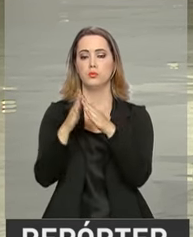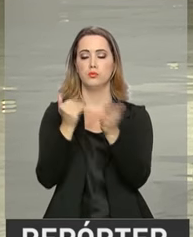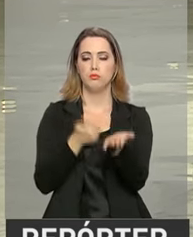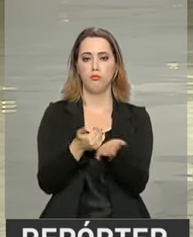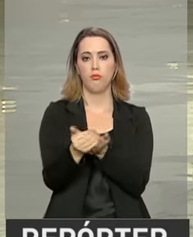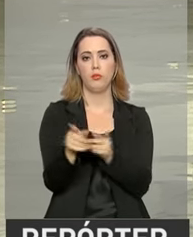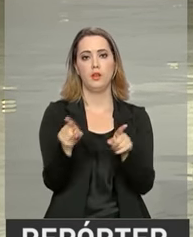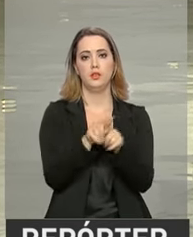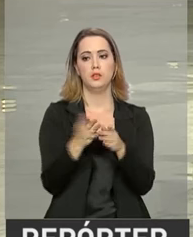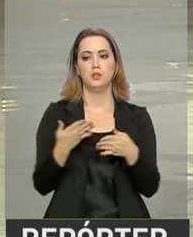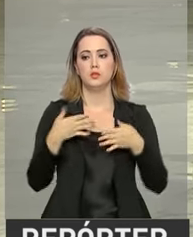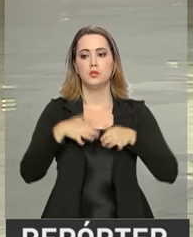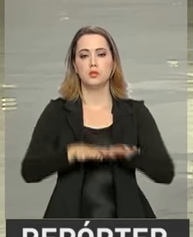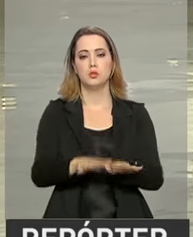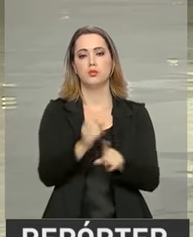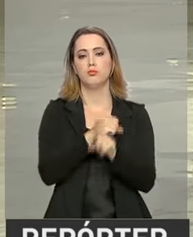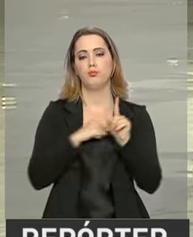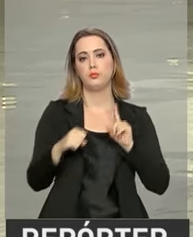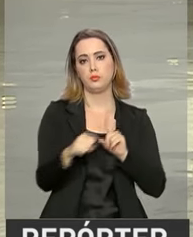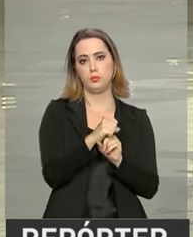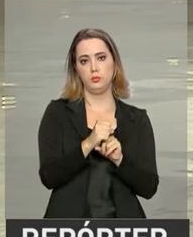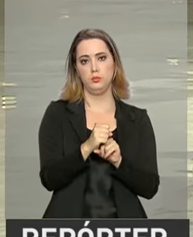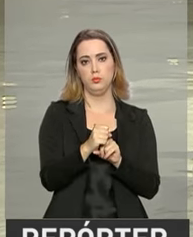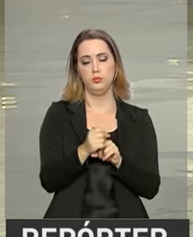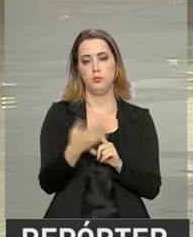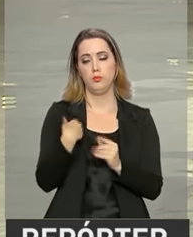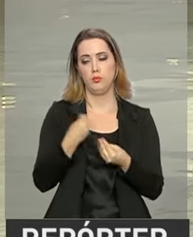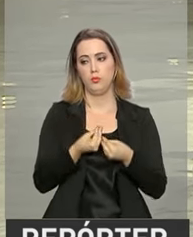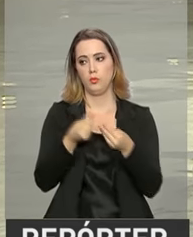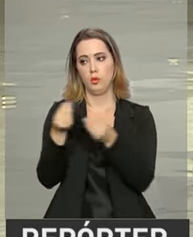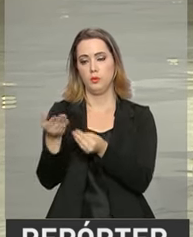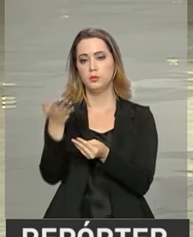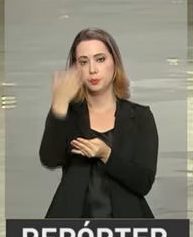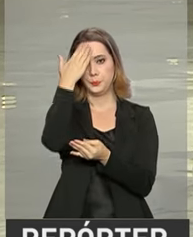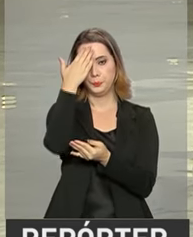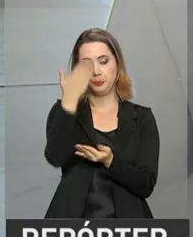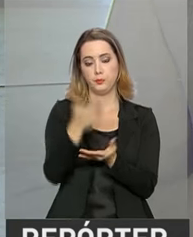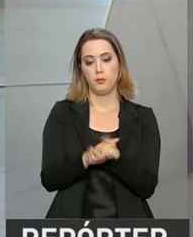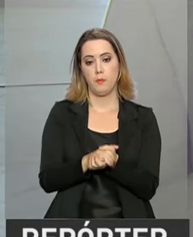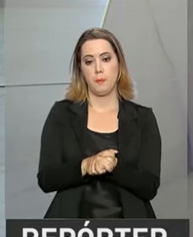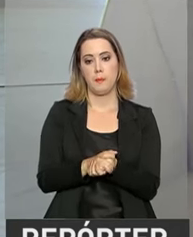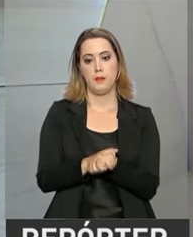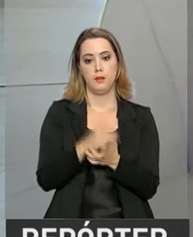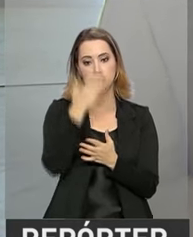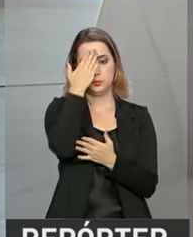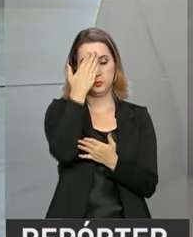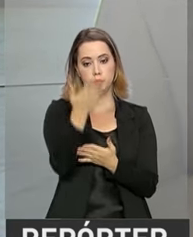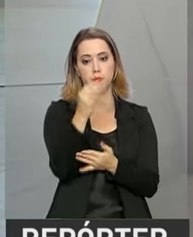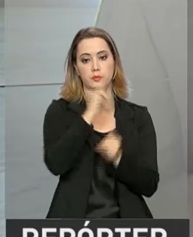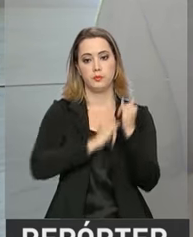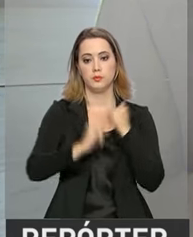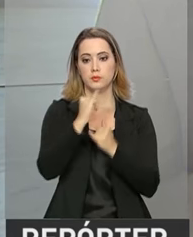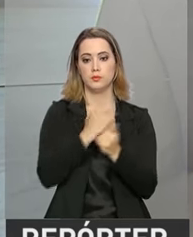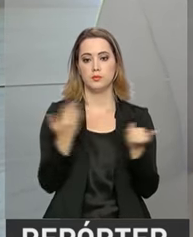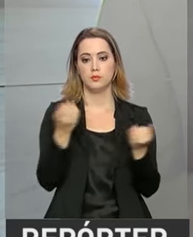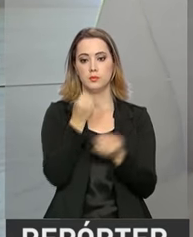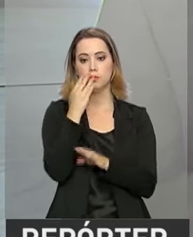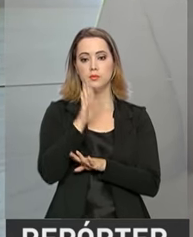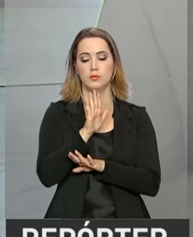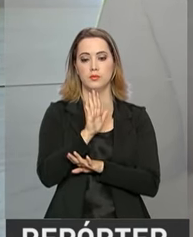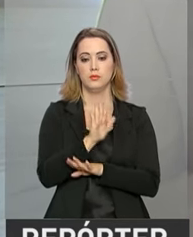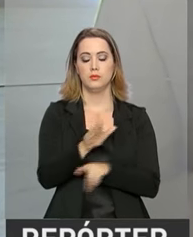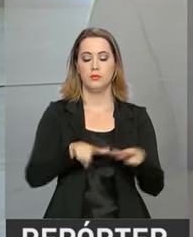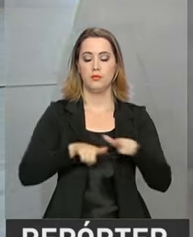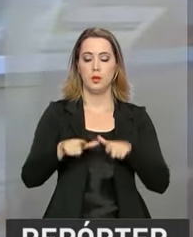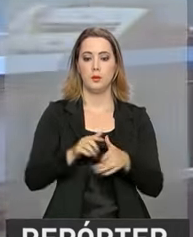intuito de integrá-las à sociedade eu volto com você no estúdio Zé Luiz obrigado Paulo lavia pelas informações bom trabalho